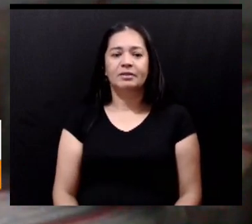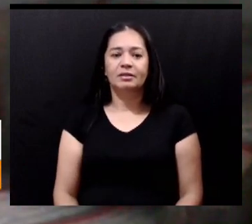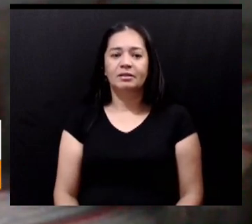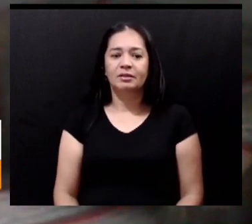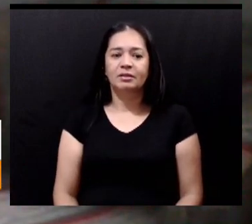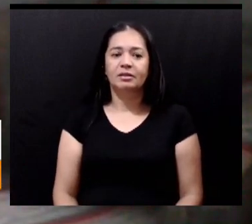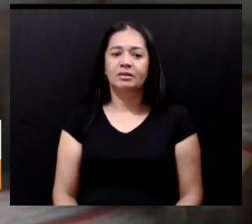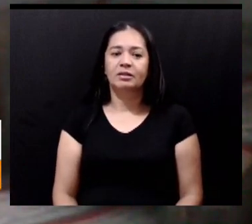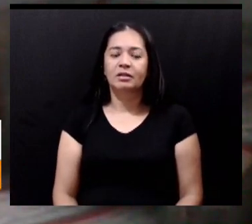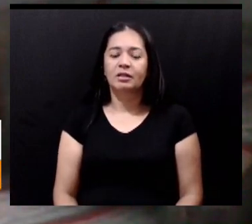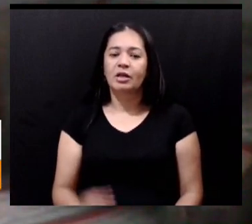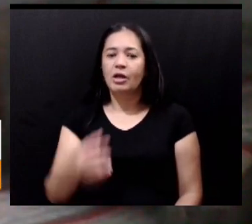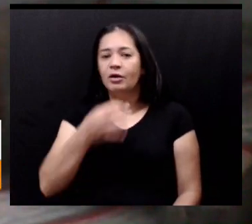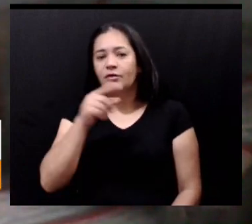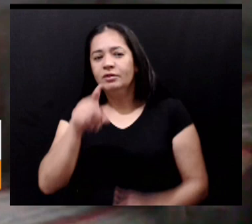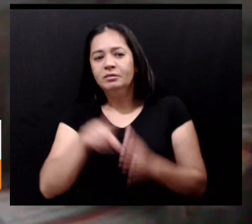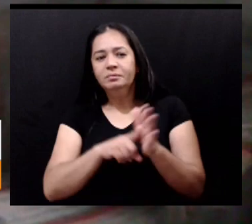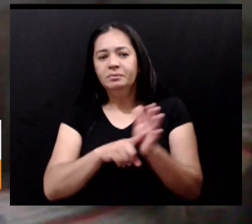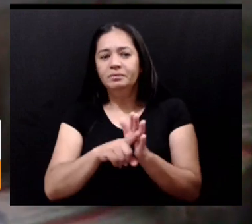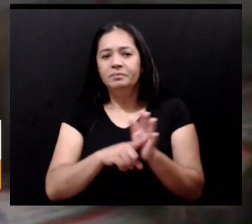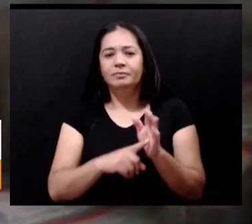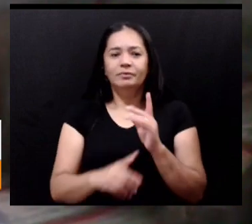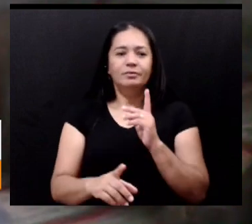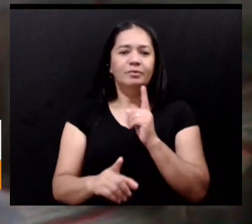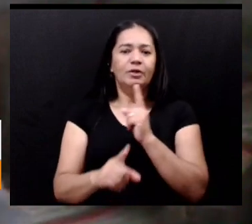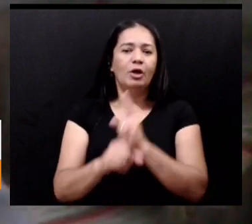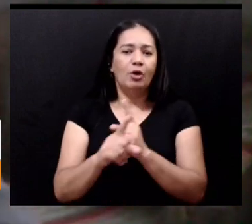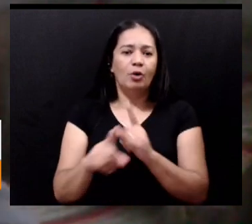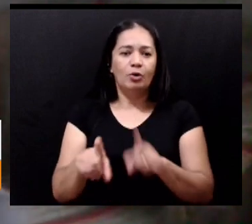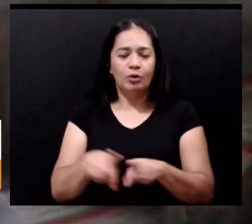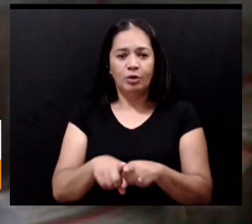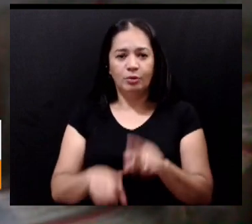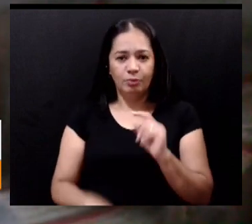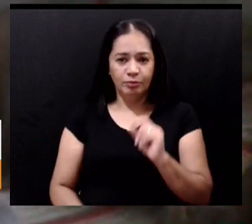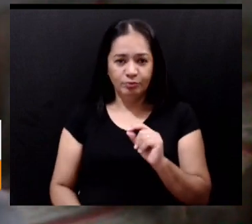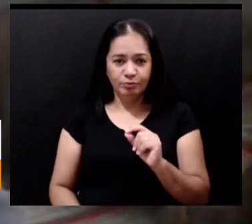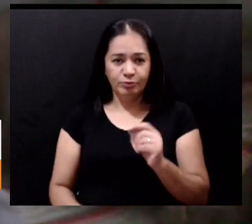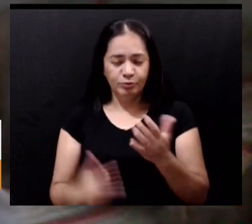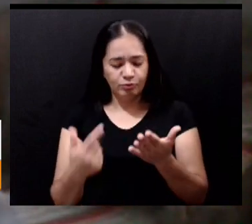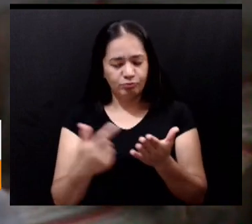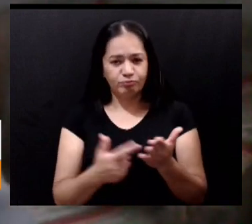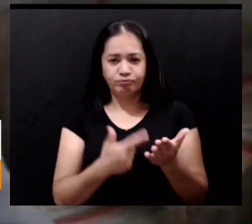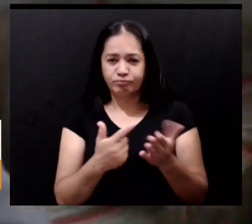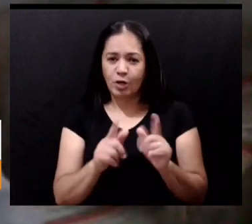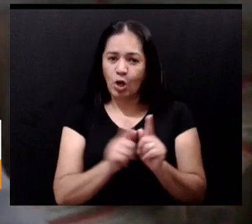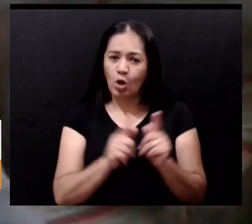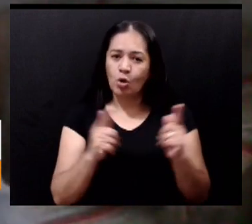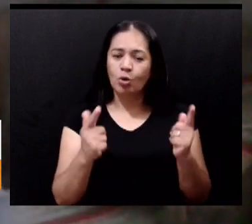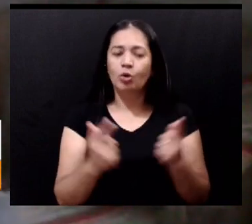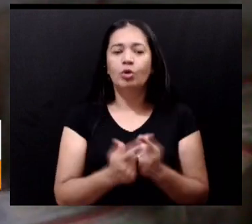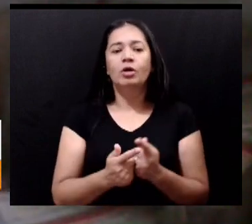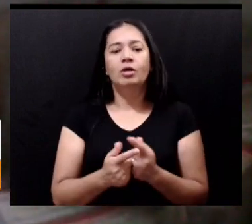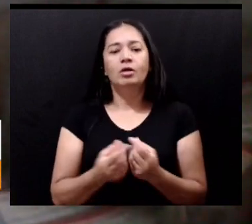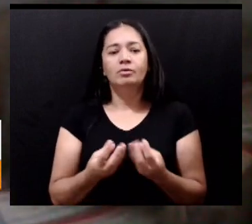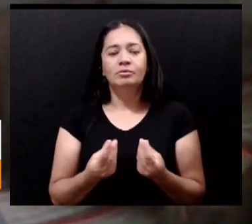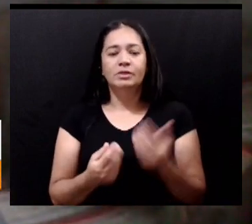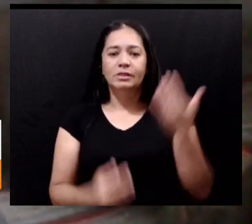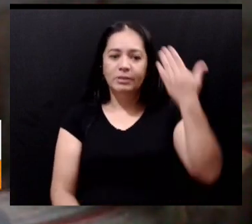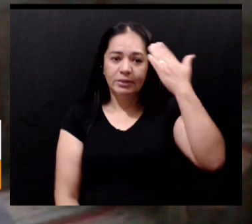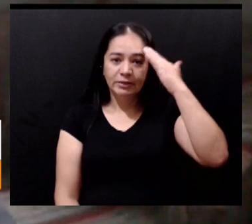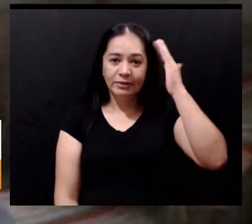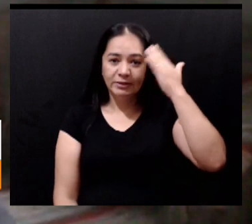deve ter se deparado bastante com as fases do luto e tudo mais, entendendo que luto não é